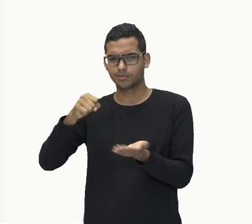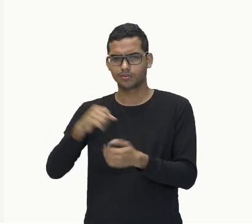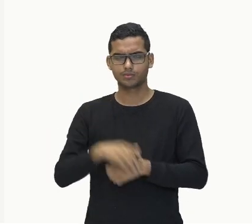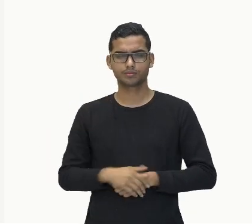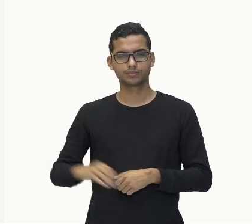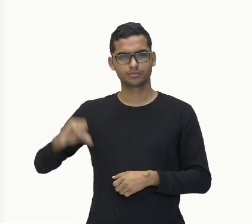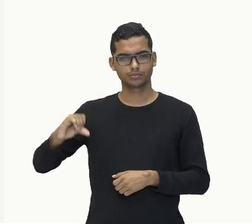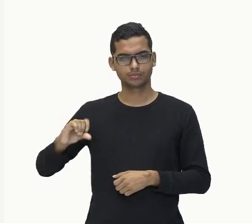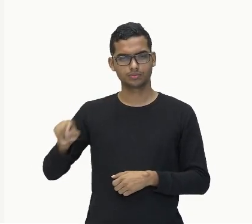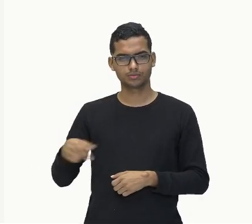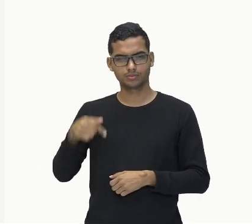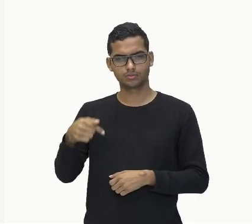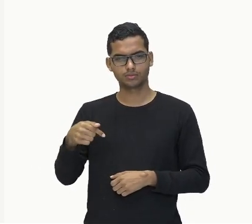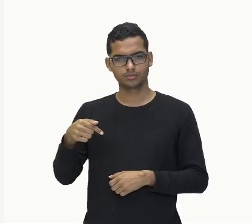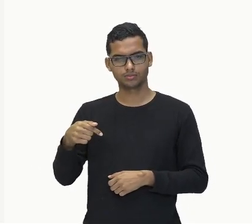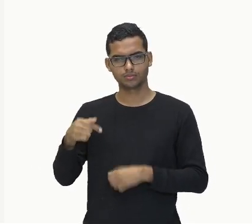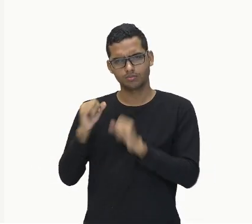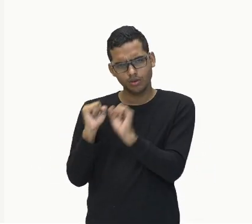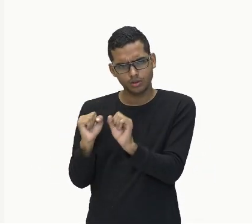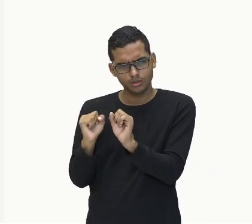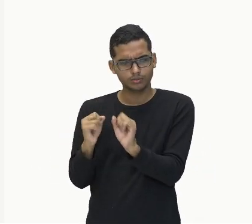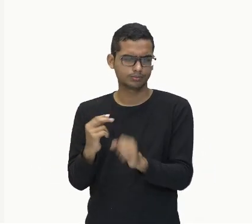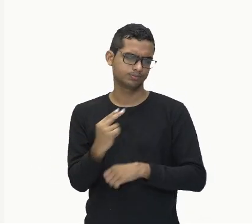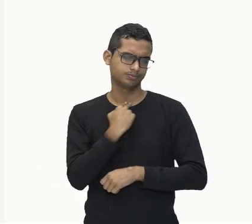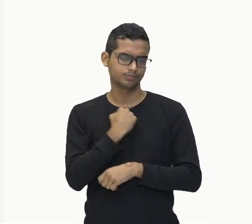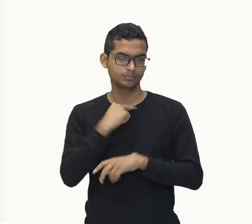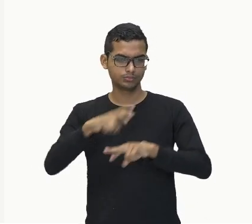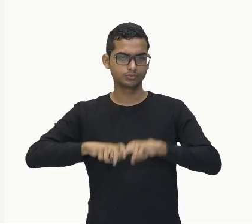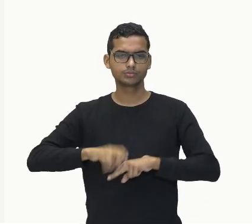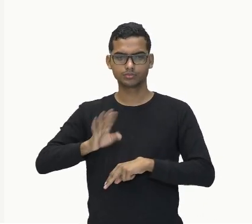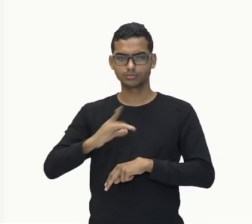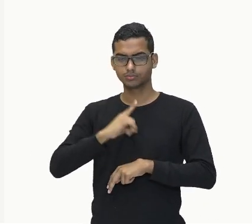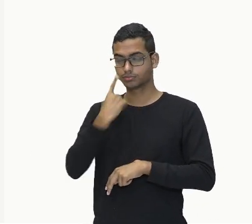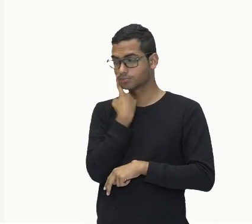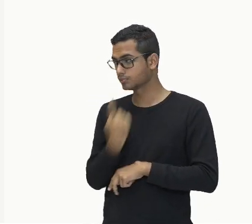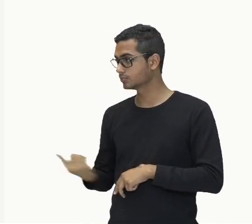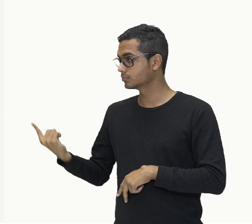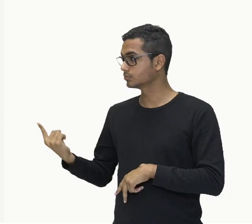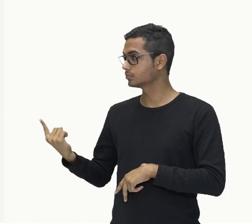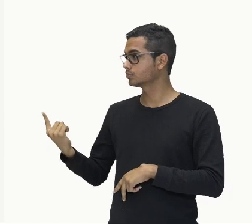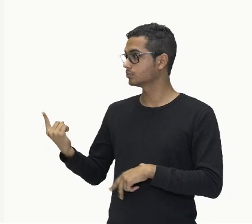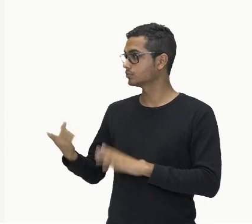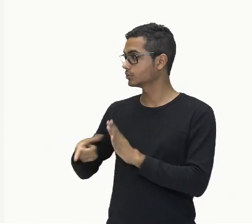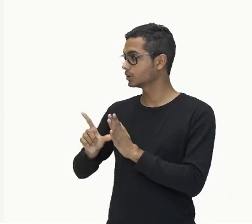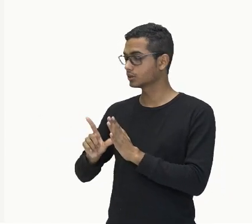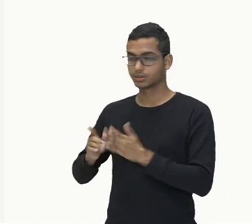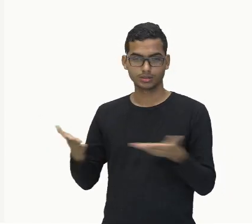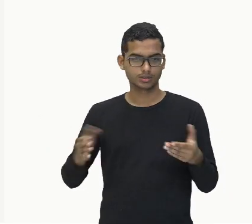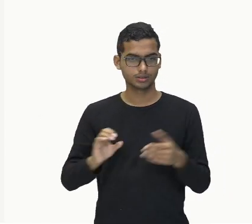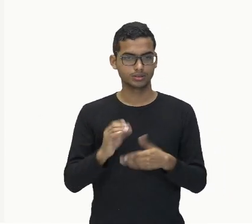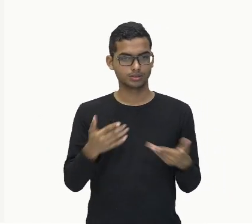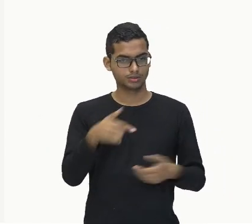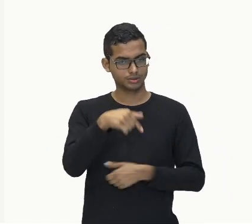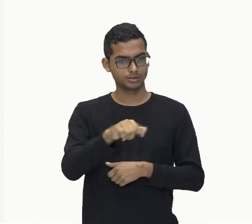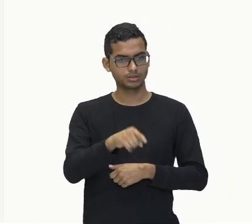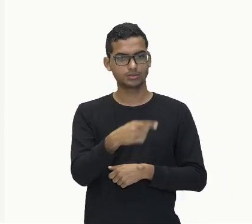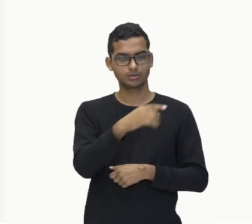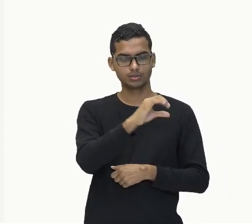com 7? Não, né? Ela já está aqui, ó. Vai ser 9 com